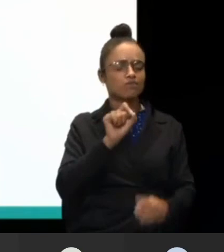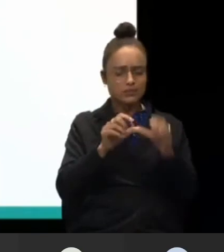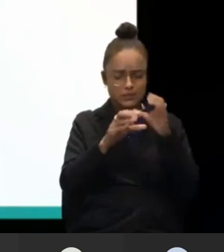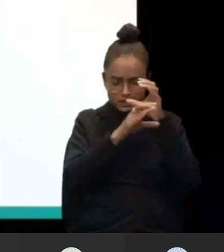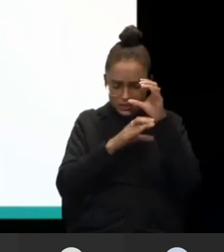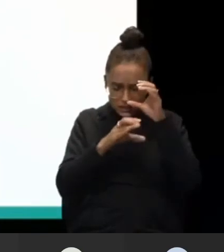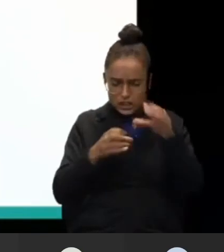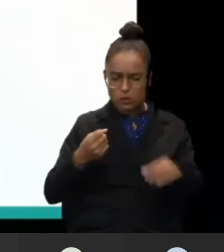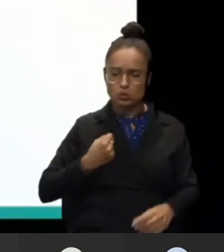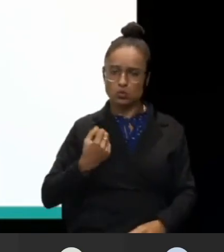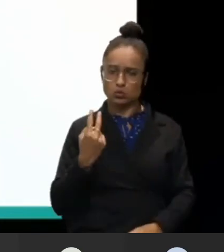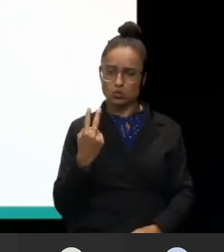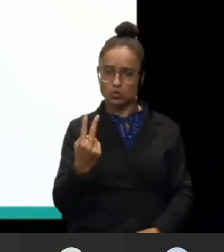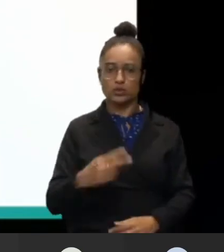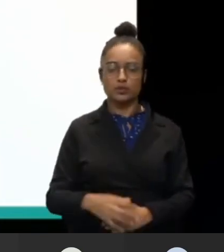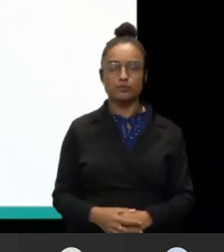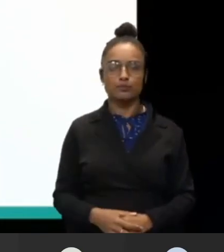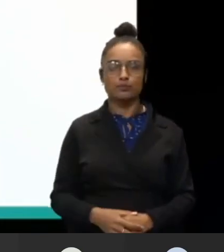nesse procedimento 2.